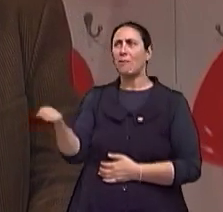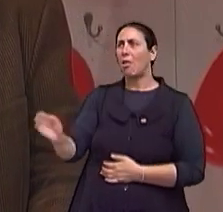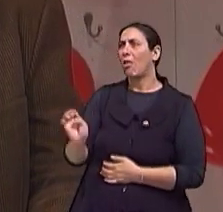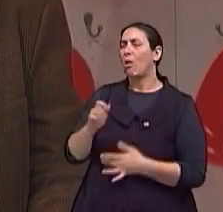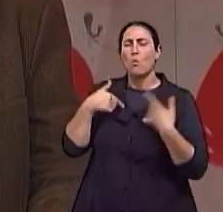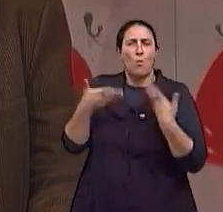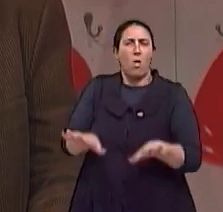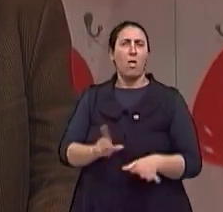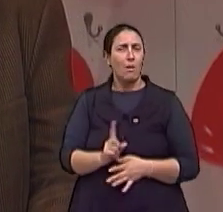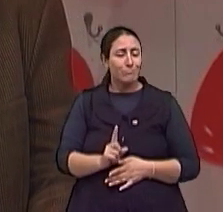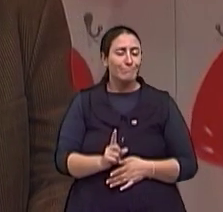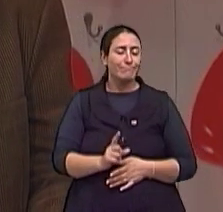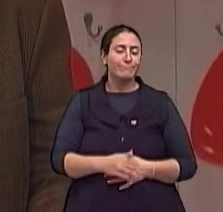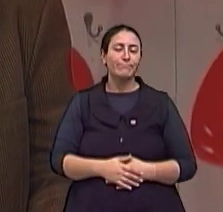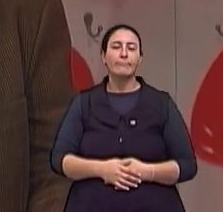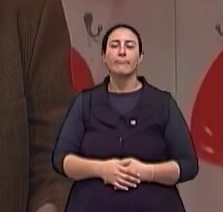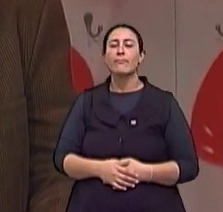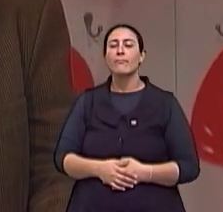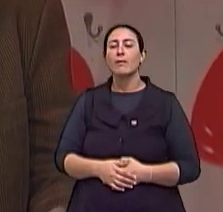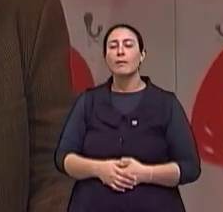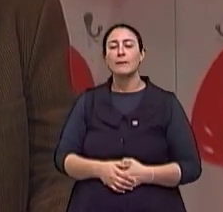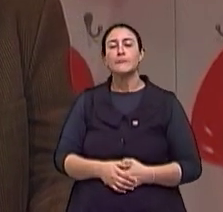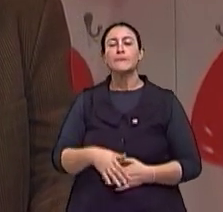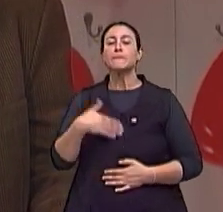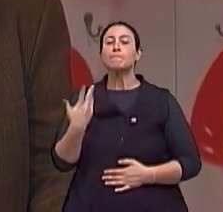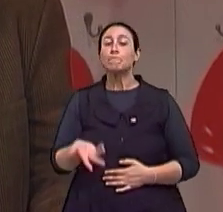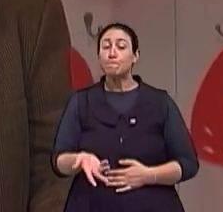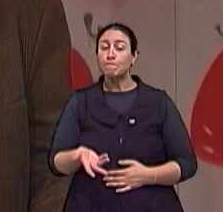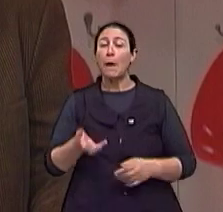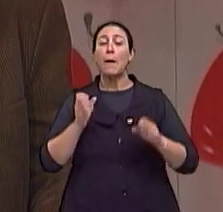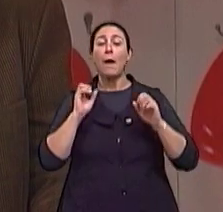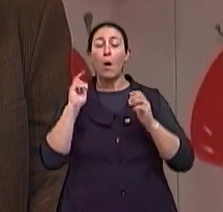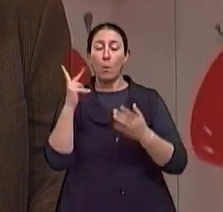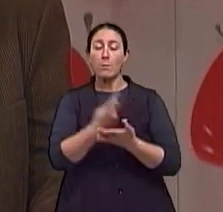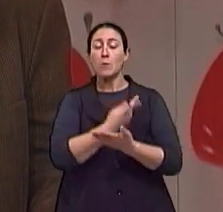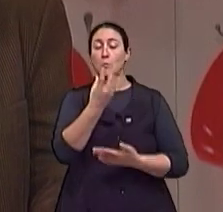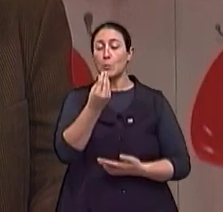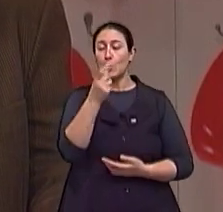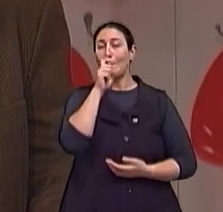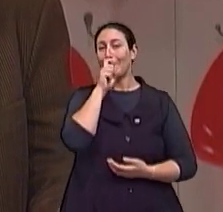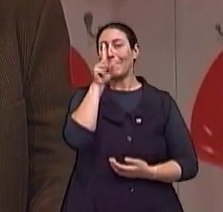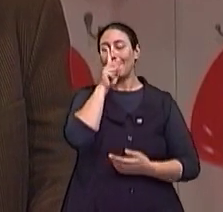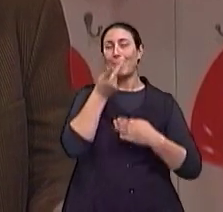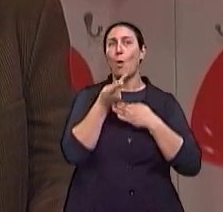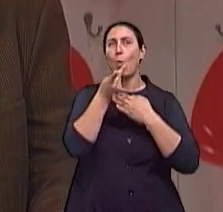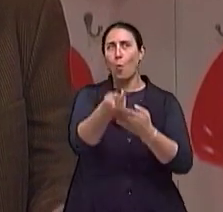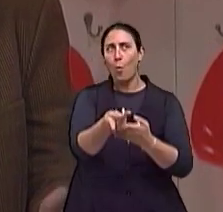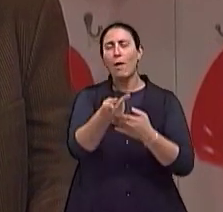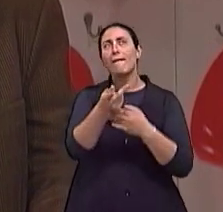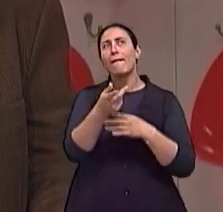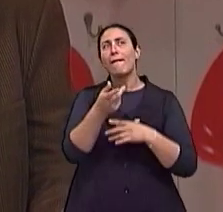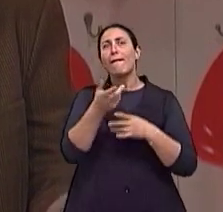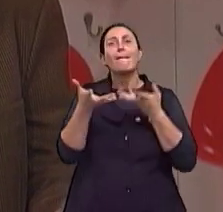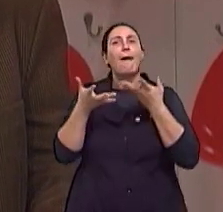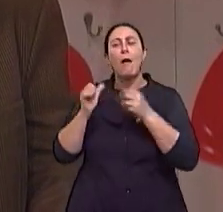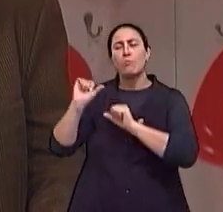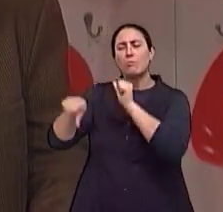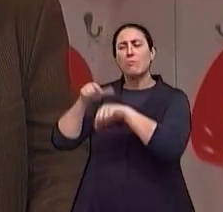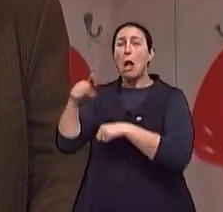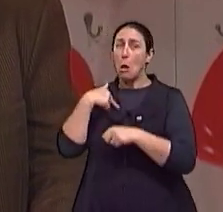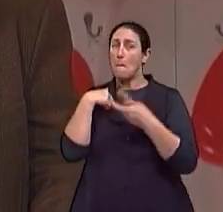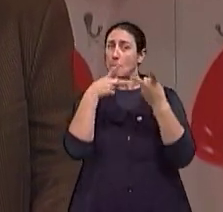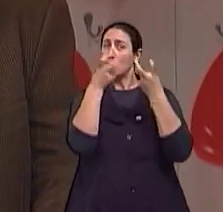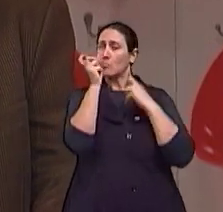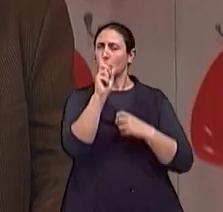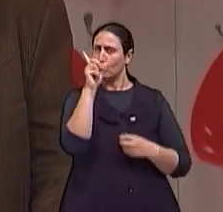caso de buscarem para tentar, digamos, reverter é algo que existe muito pouco, assim, eu não